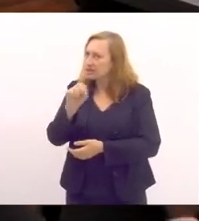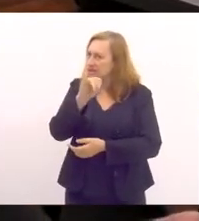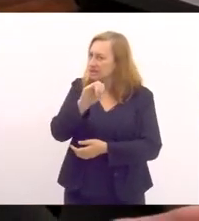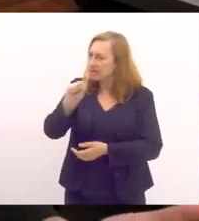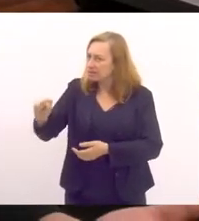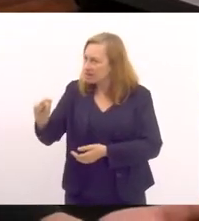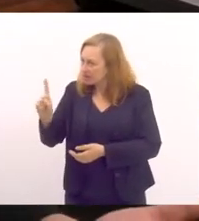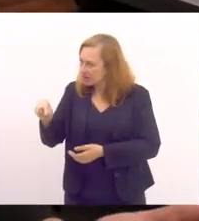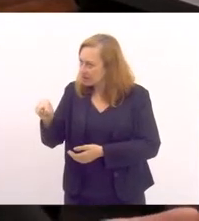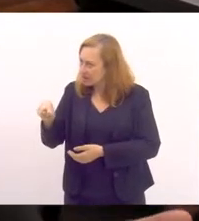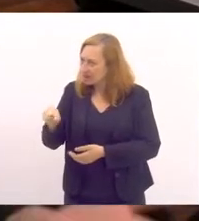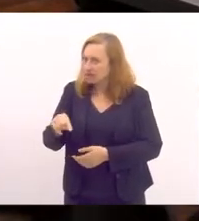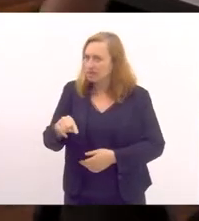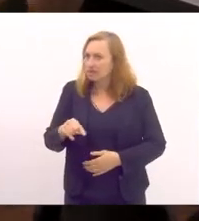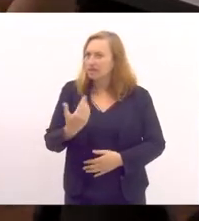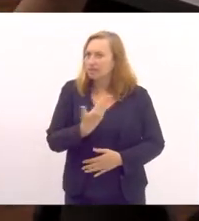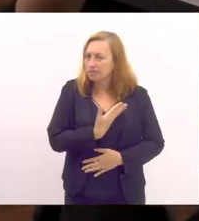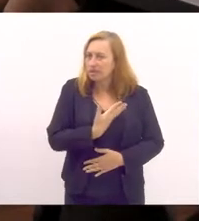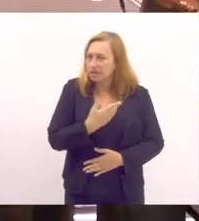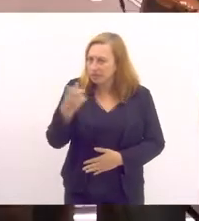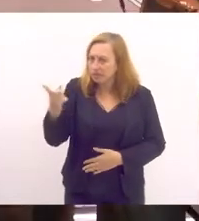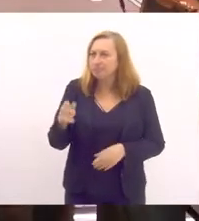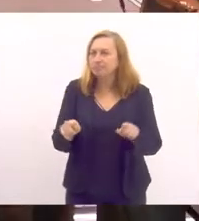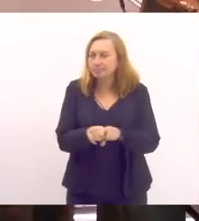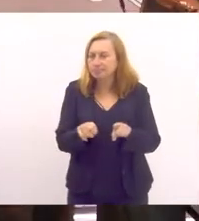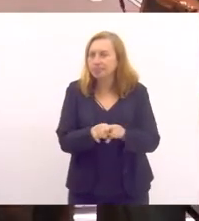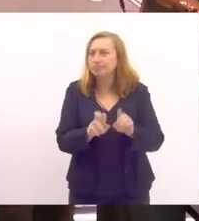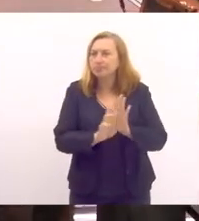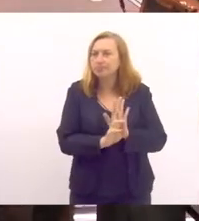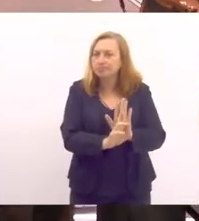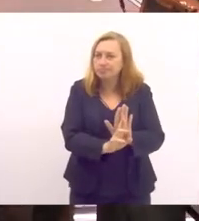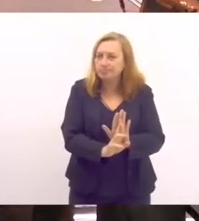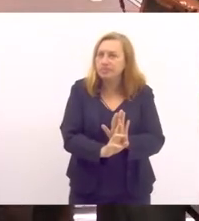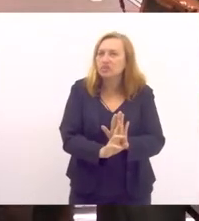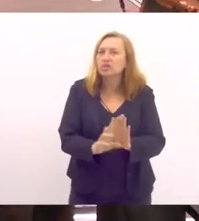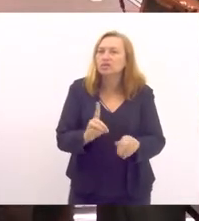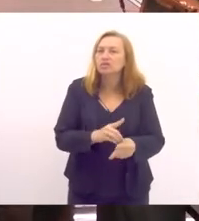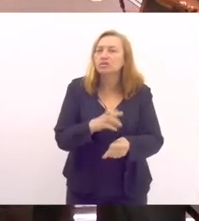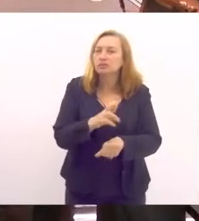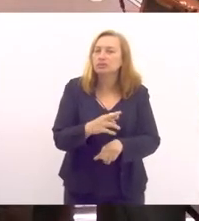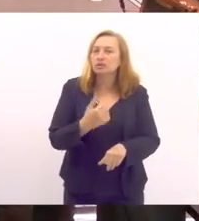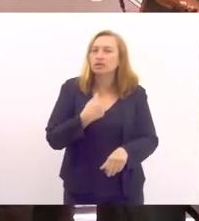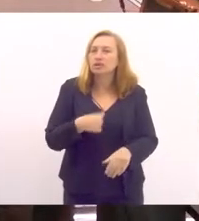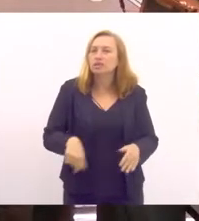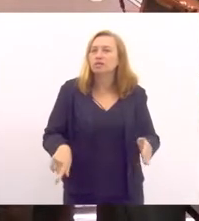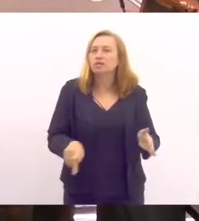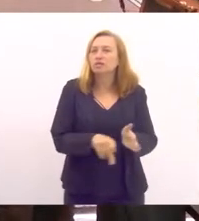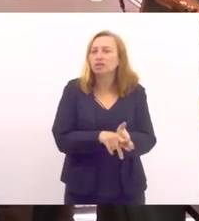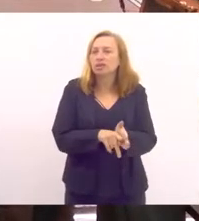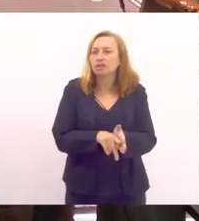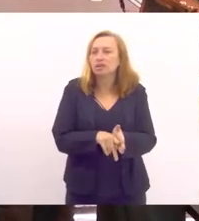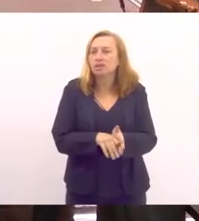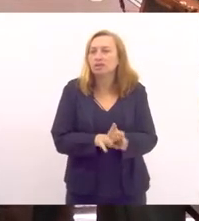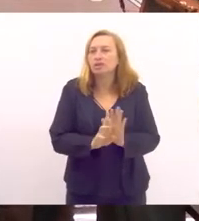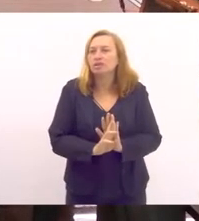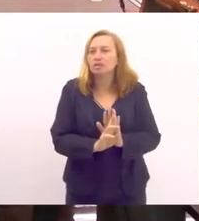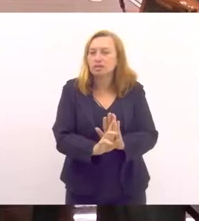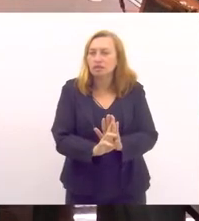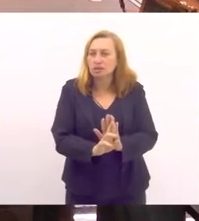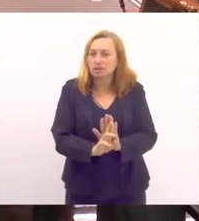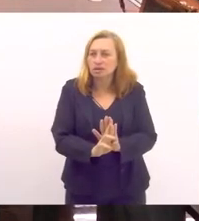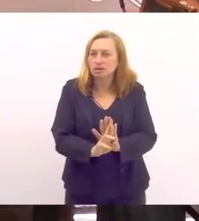né? Minha amiga ali, que também representa o setor de hotelaria, doutor, eu também faço parte do segmento de representação empresarial